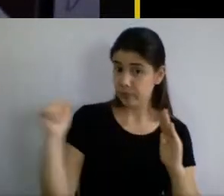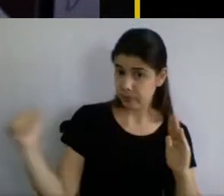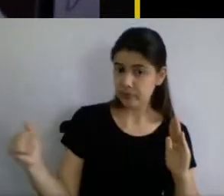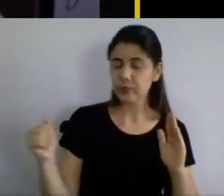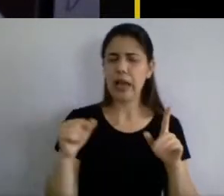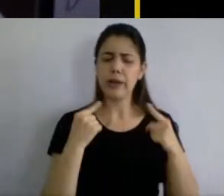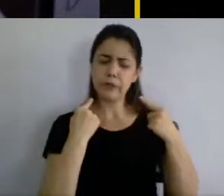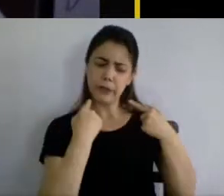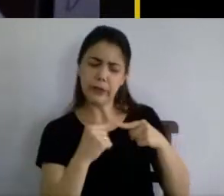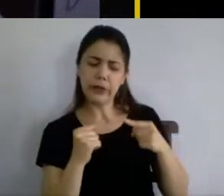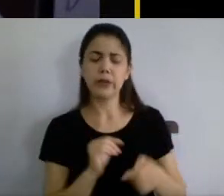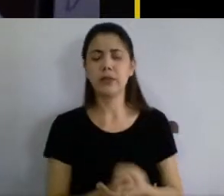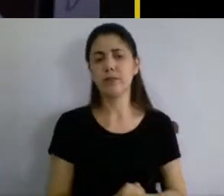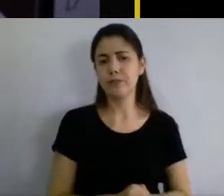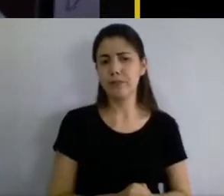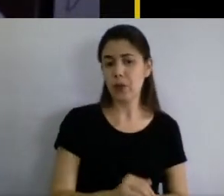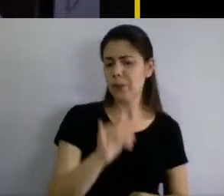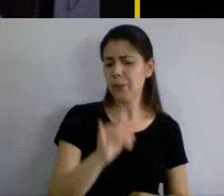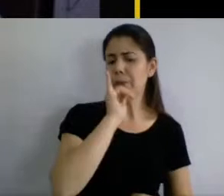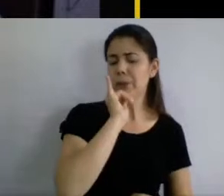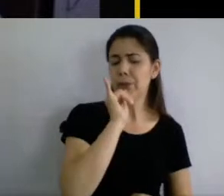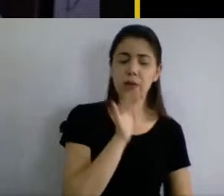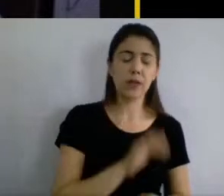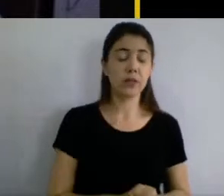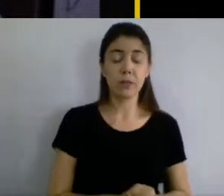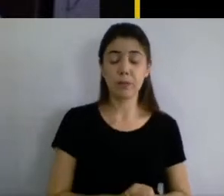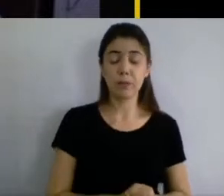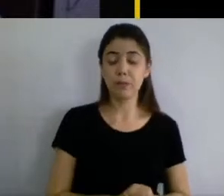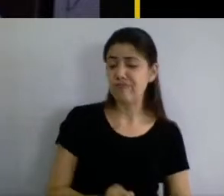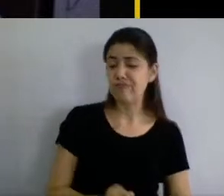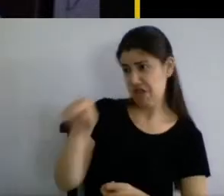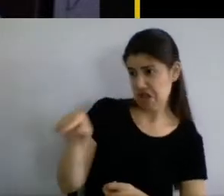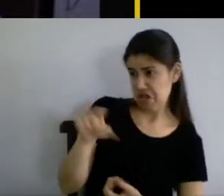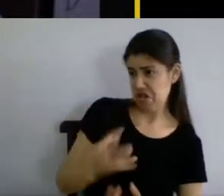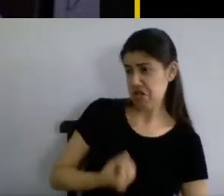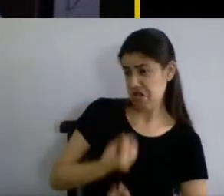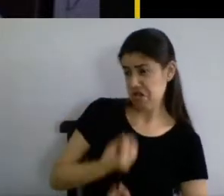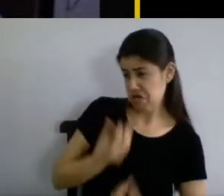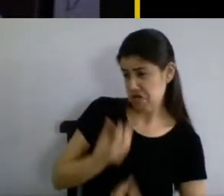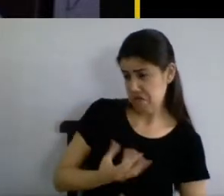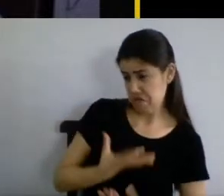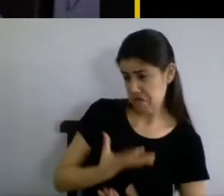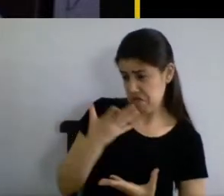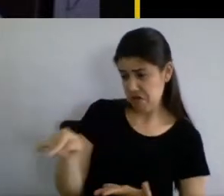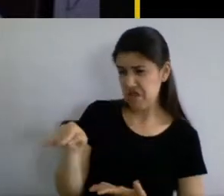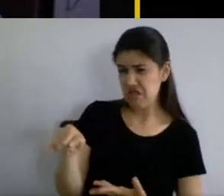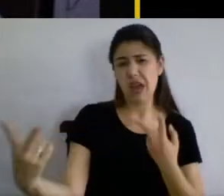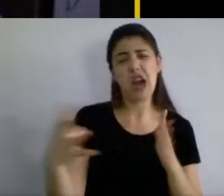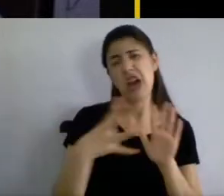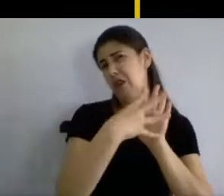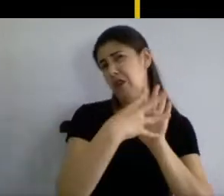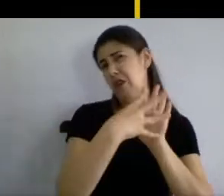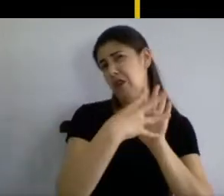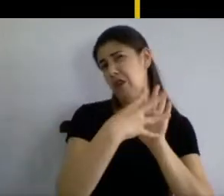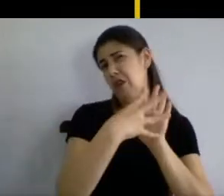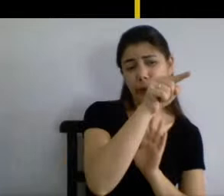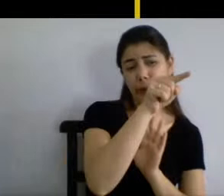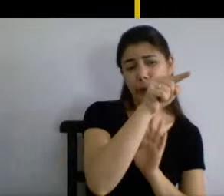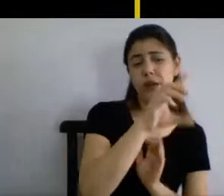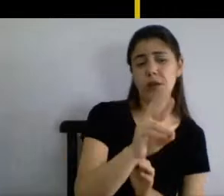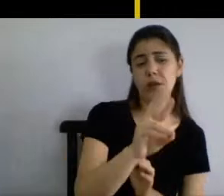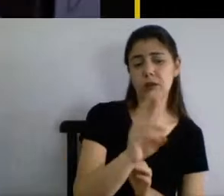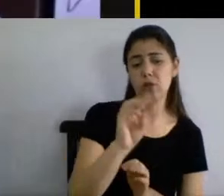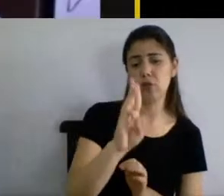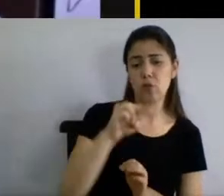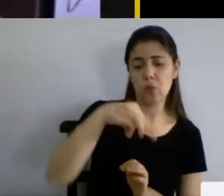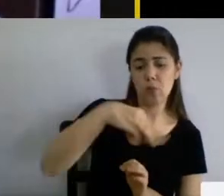ele imita Drummond, esse poeta não inventa nada de novo, tudo que ele faz é clichê, tudo que ele